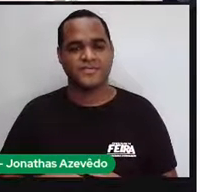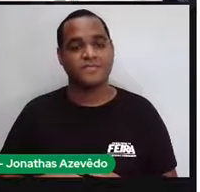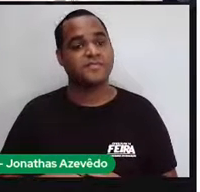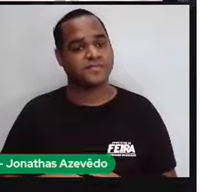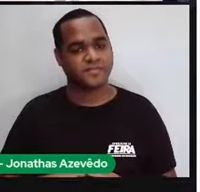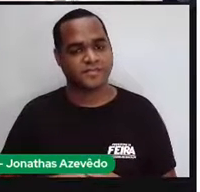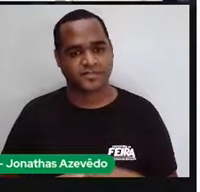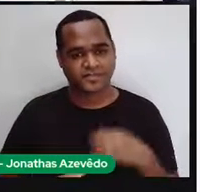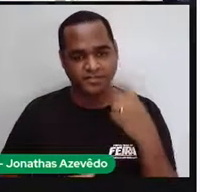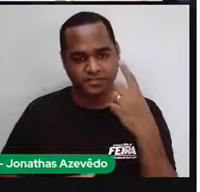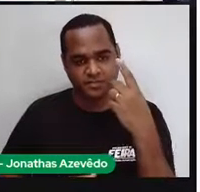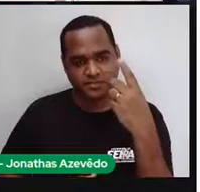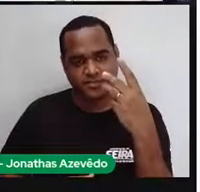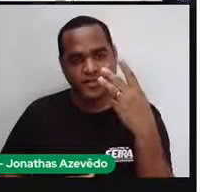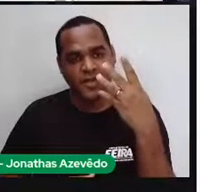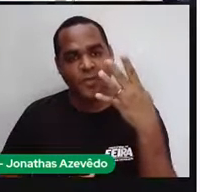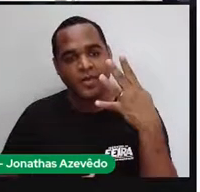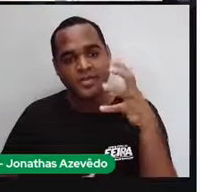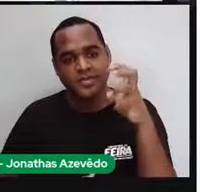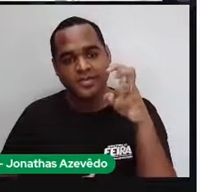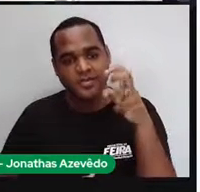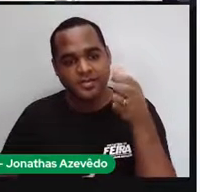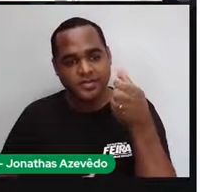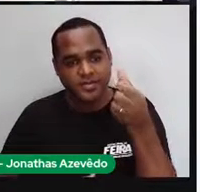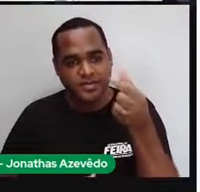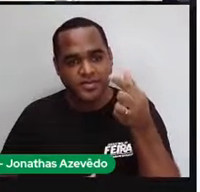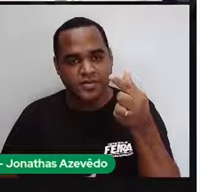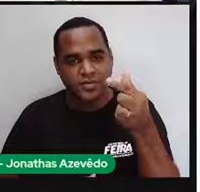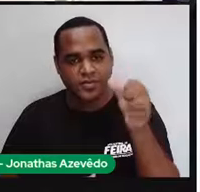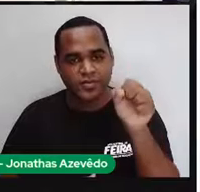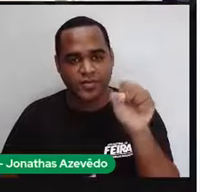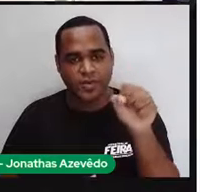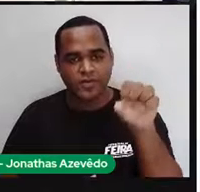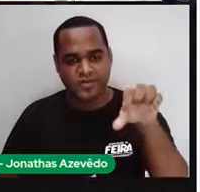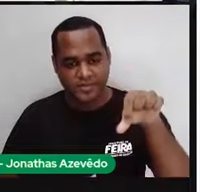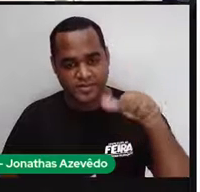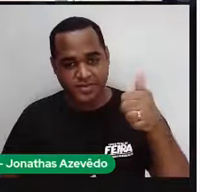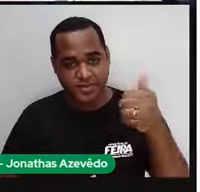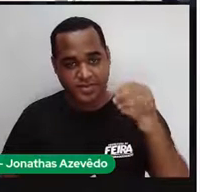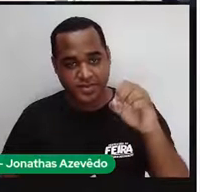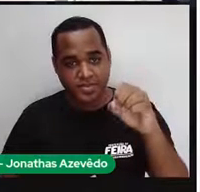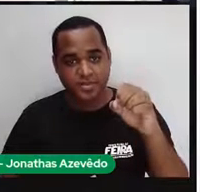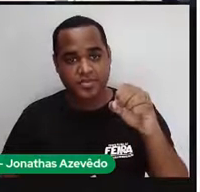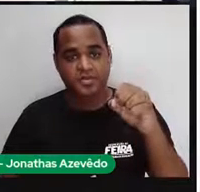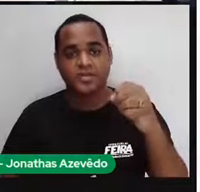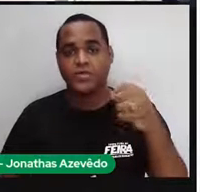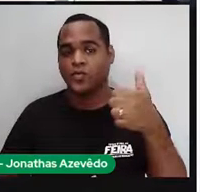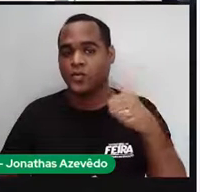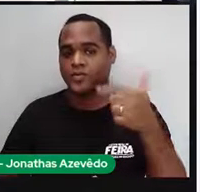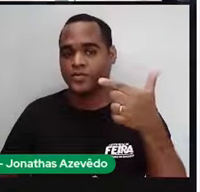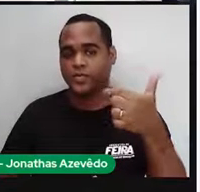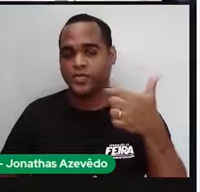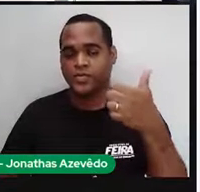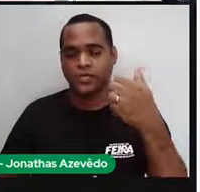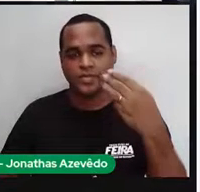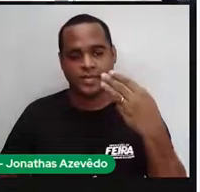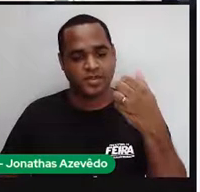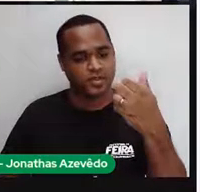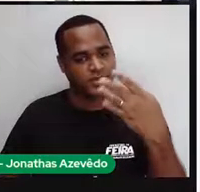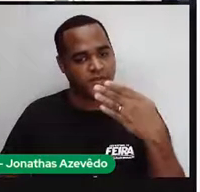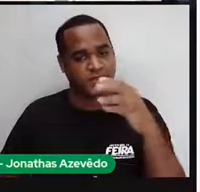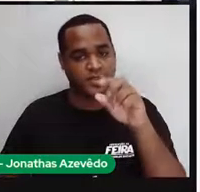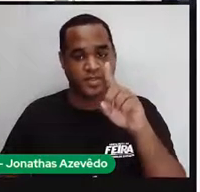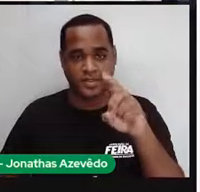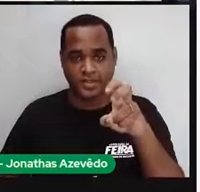é um dois três quatro cinco seis sete oito nove dez 11 12 13